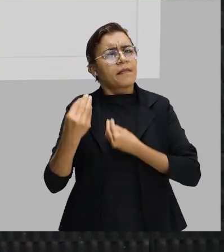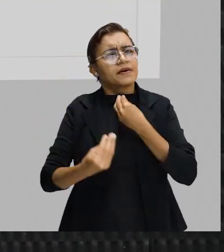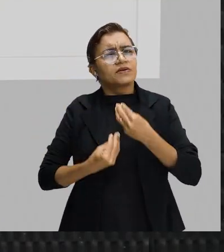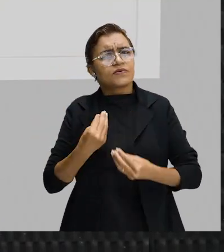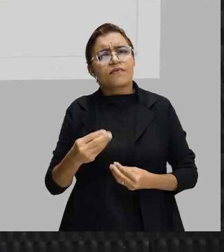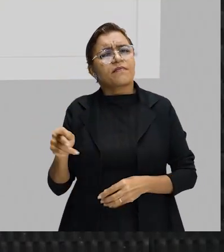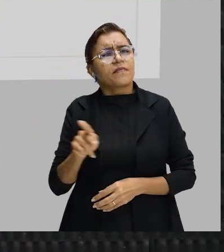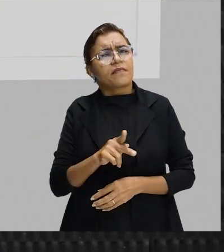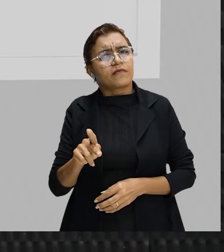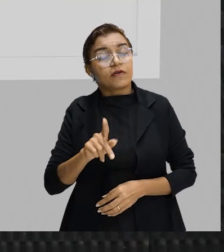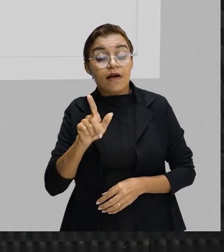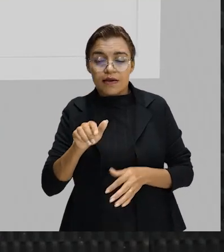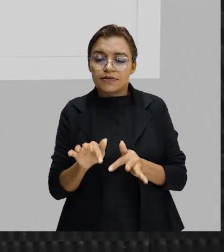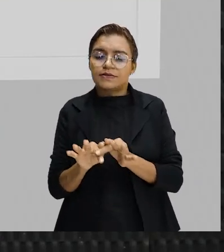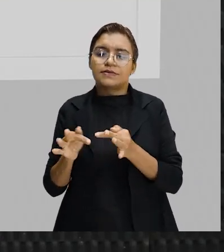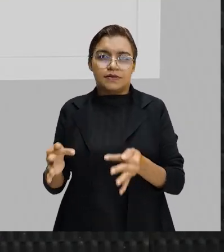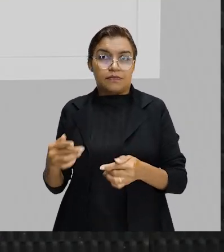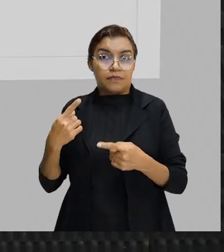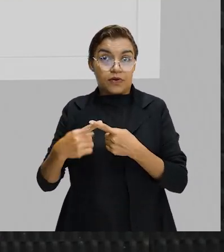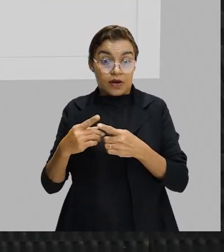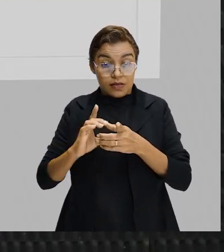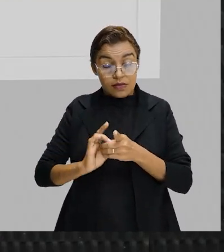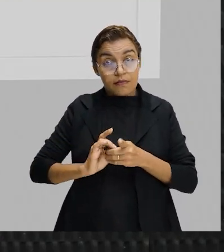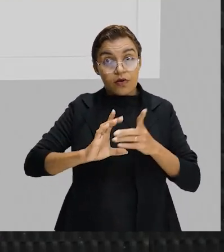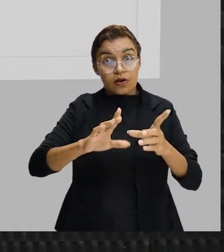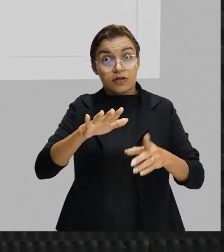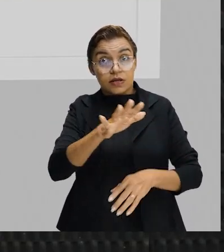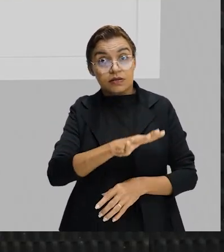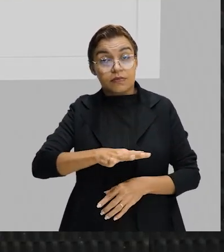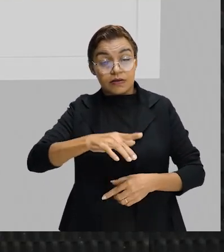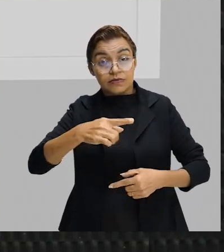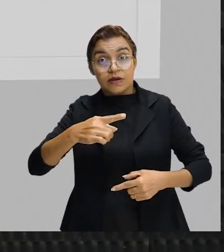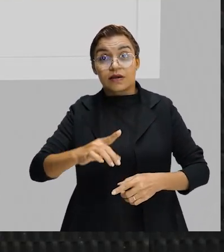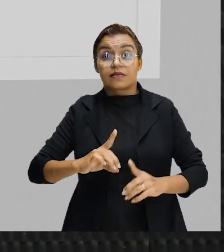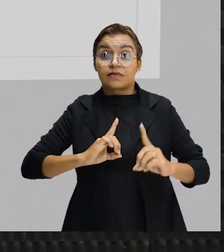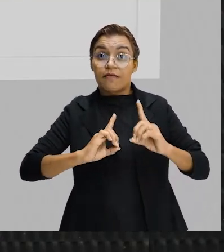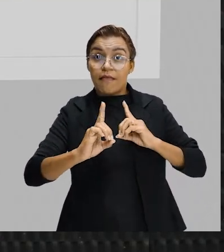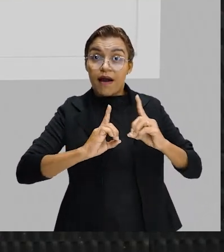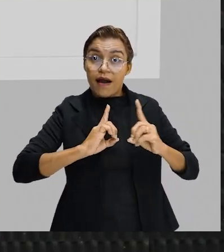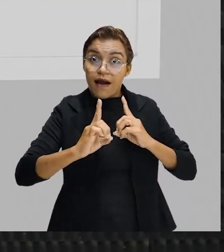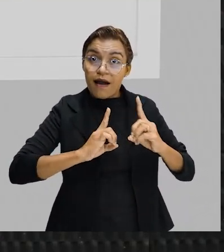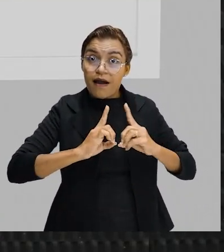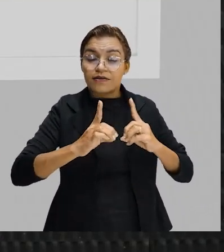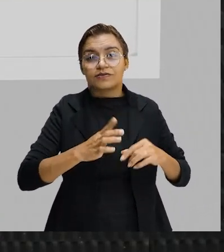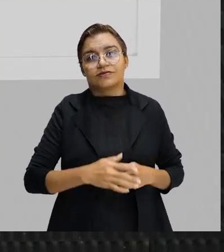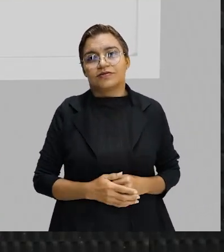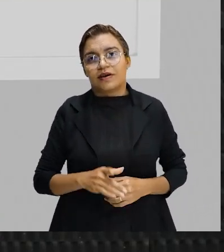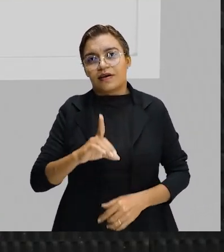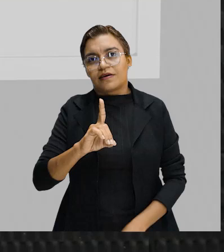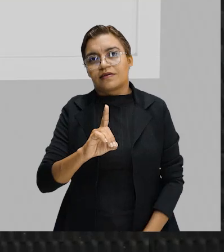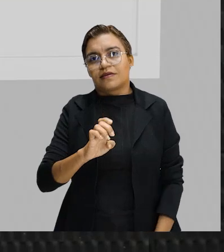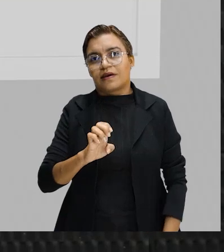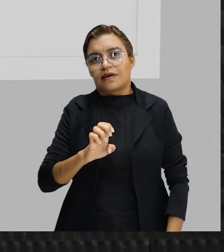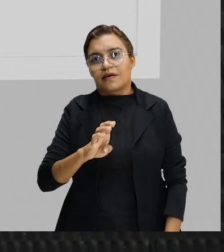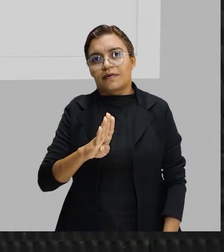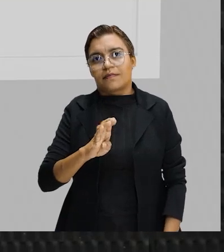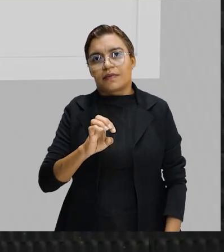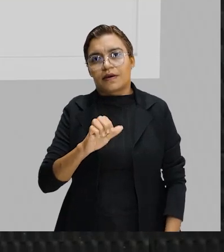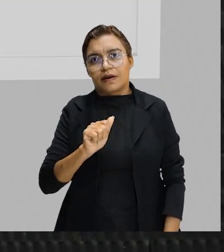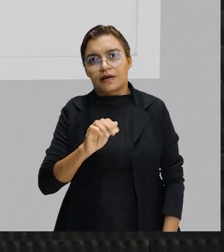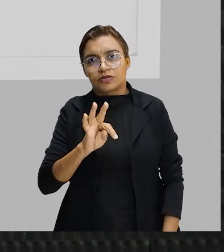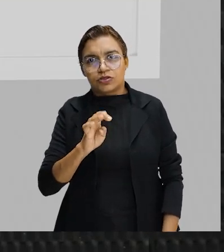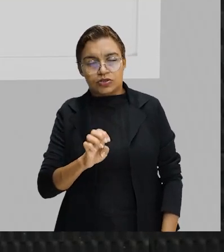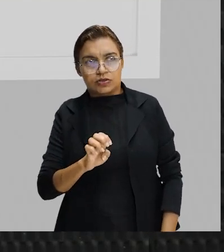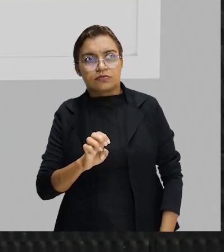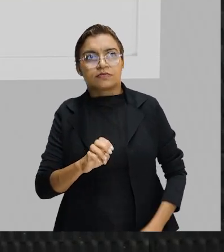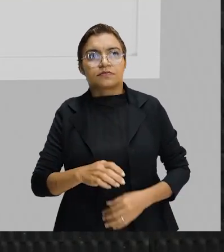professor? Simples. Porque a democracia ela é um espaço de debate, olha. O debate na